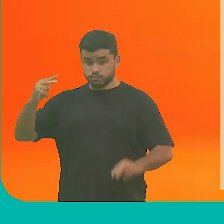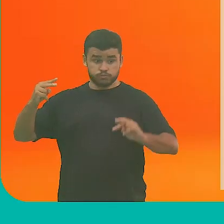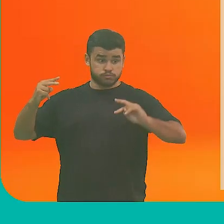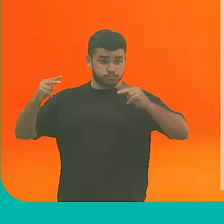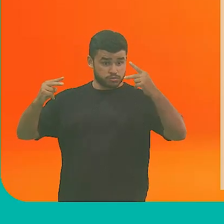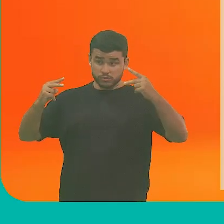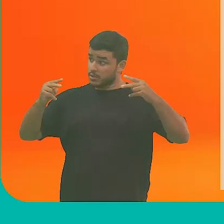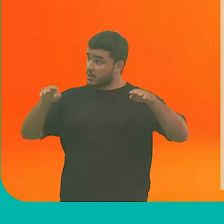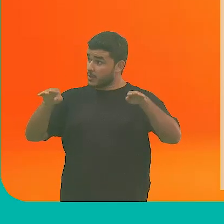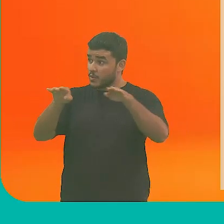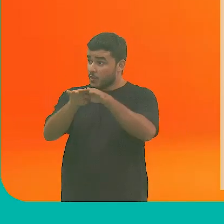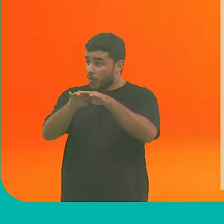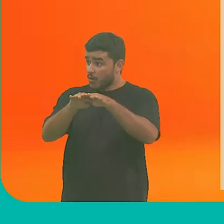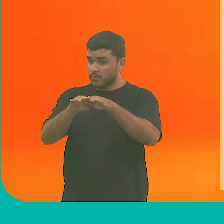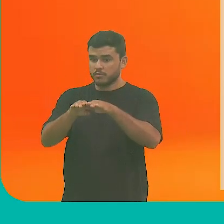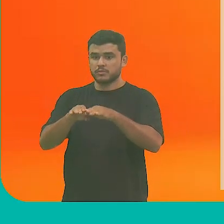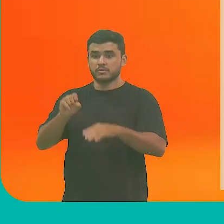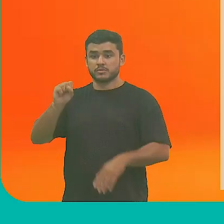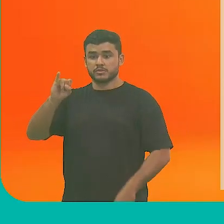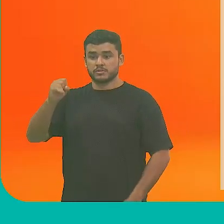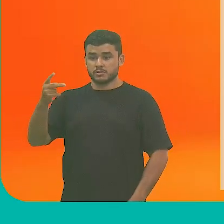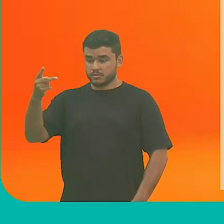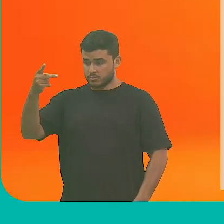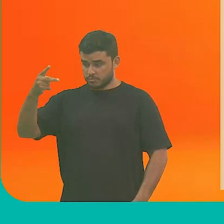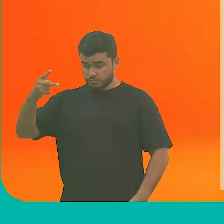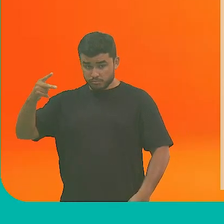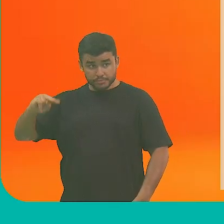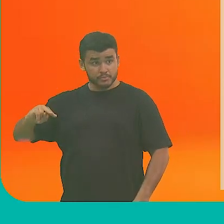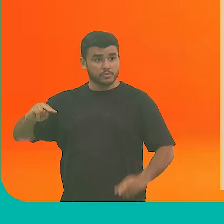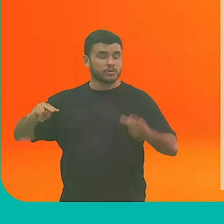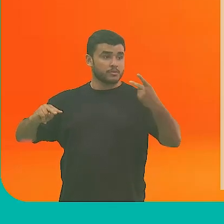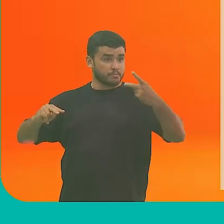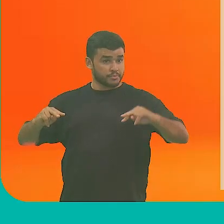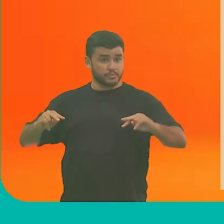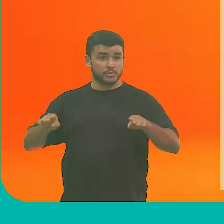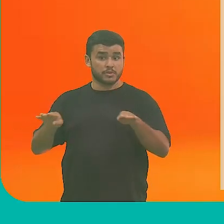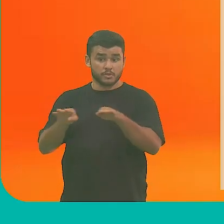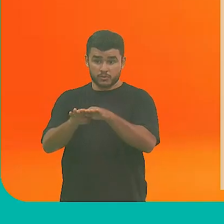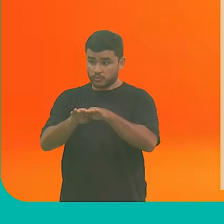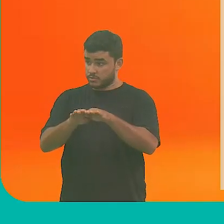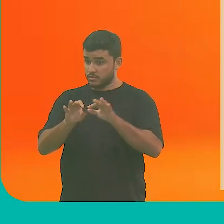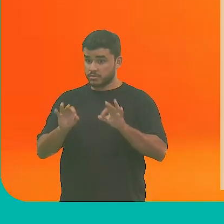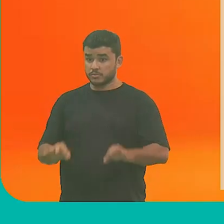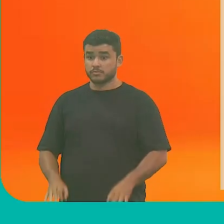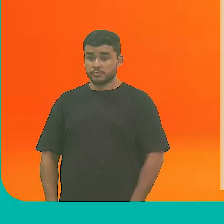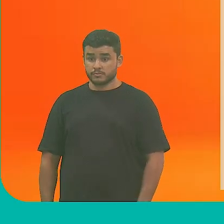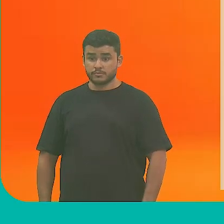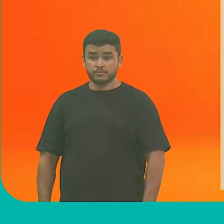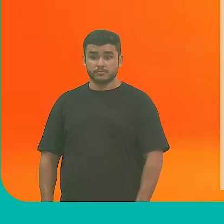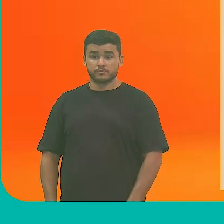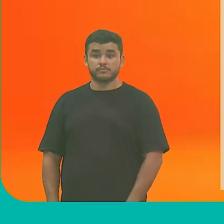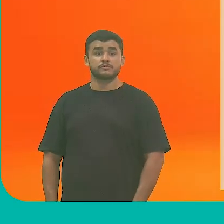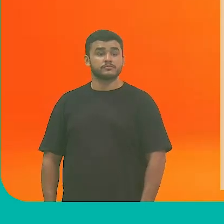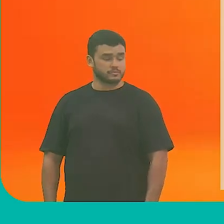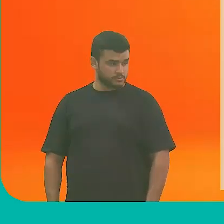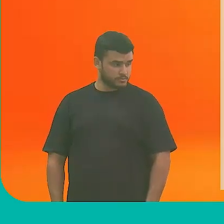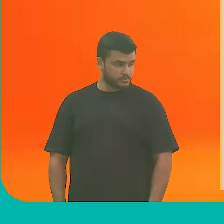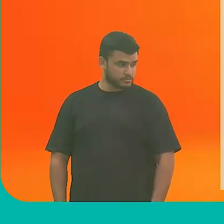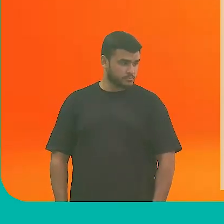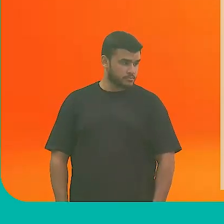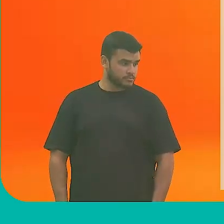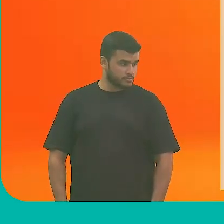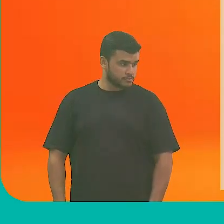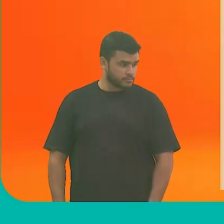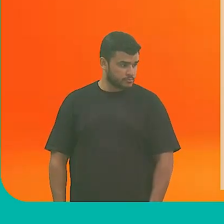proporção. Aí vai ser um gráfico decrescente. Tá? Então essa questão número 4, o